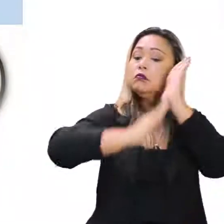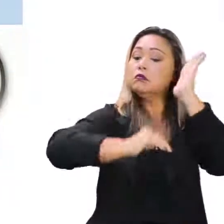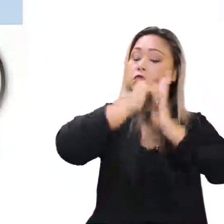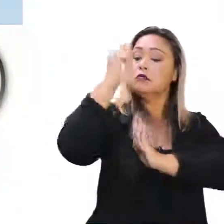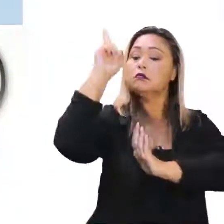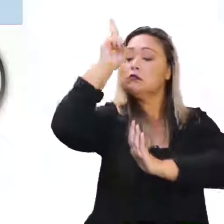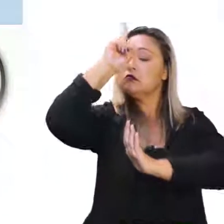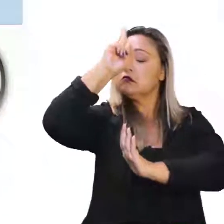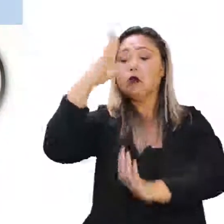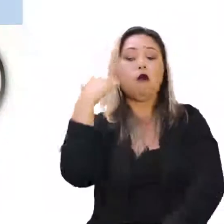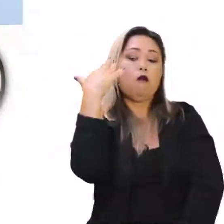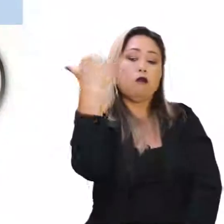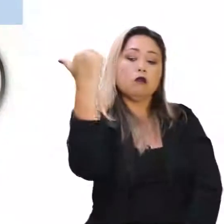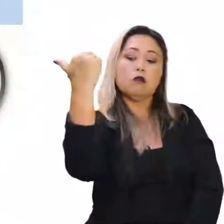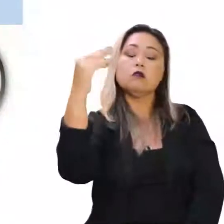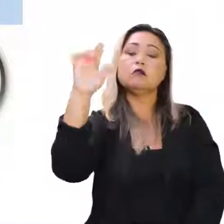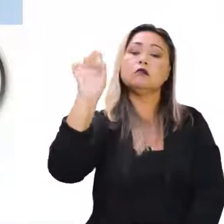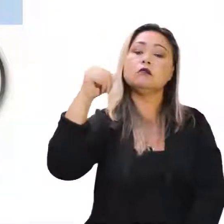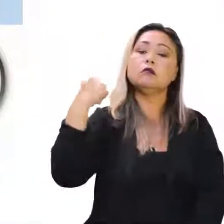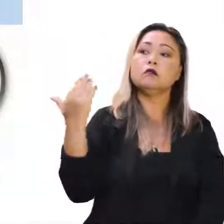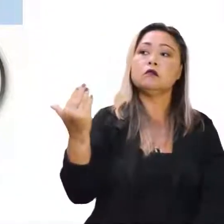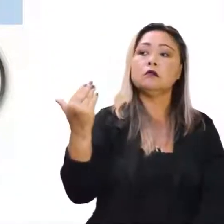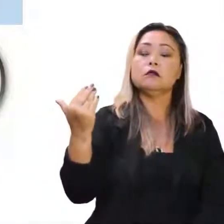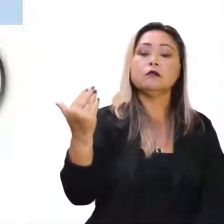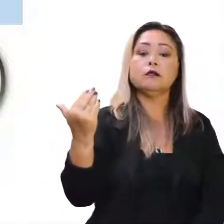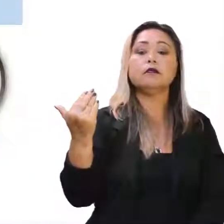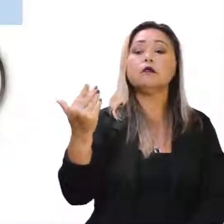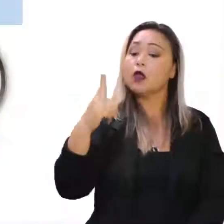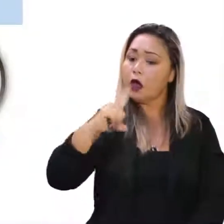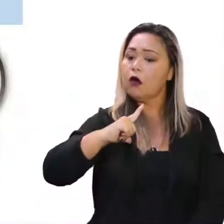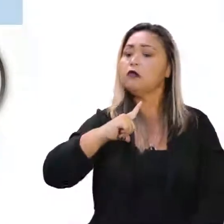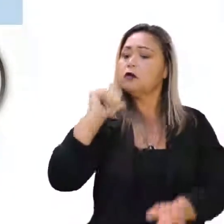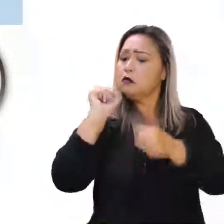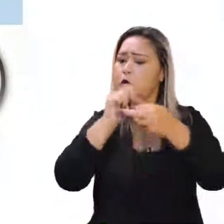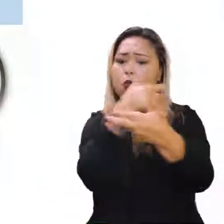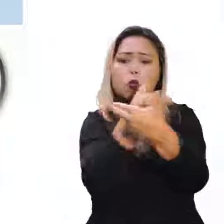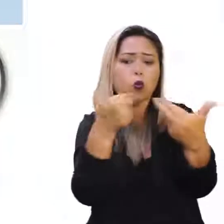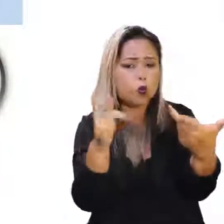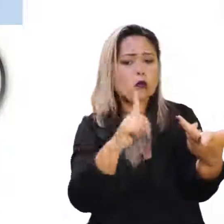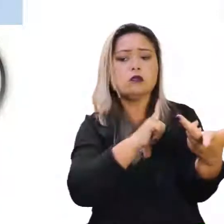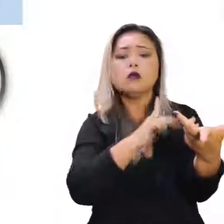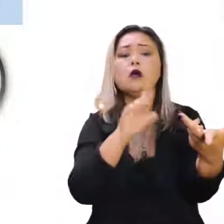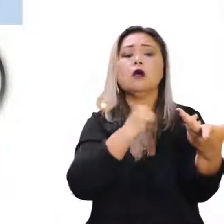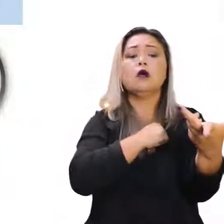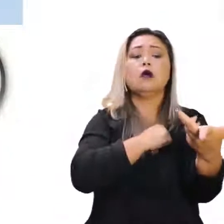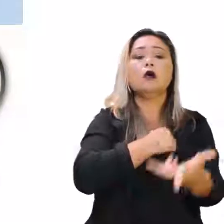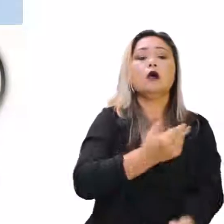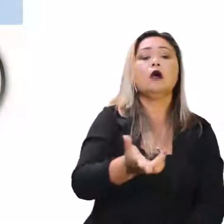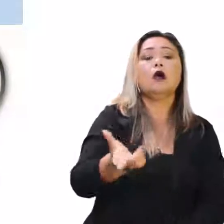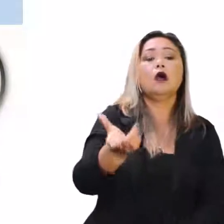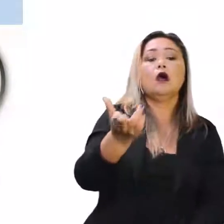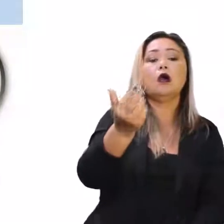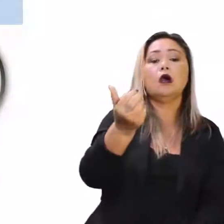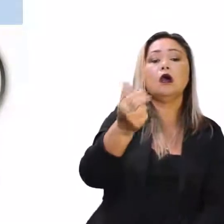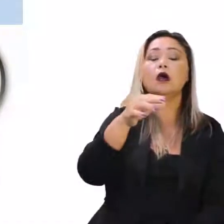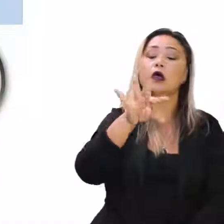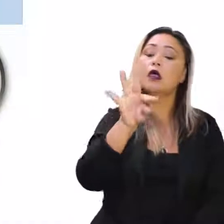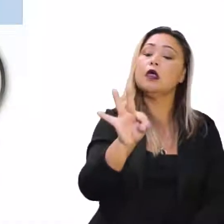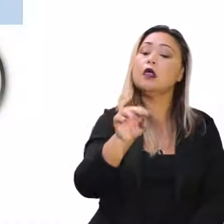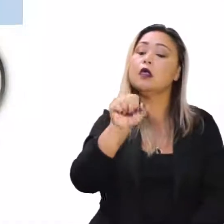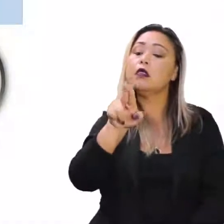muito famoso, ele foi muito atuante, né? Aí vem o Nicolas